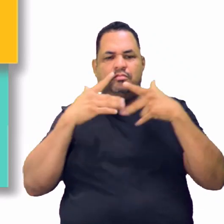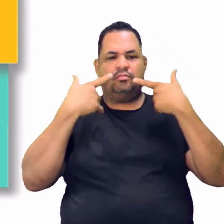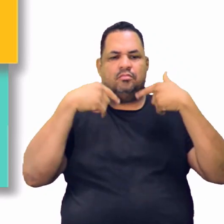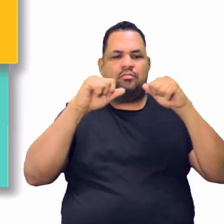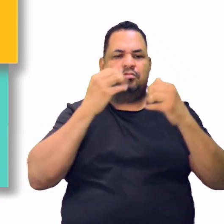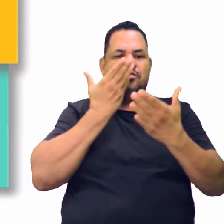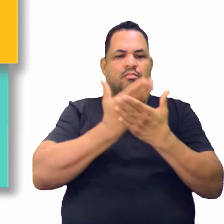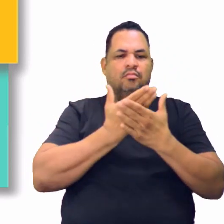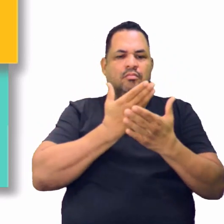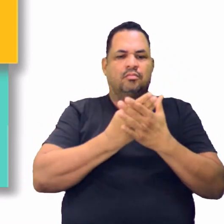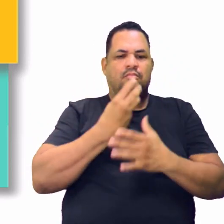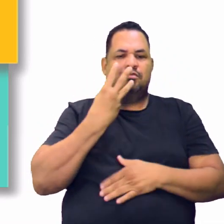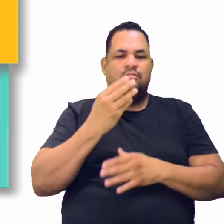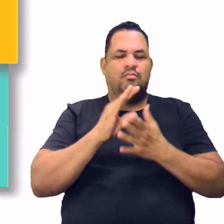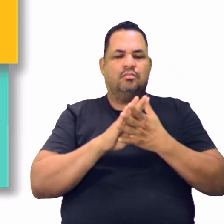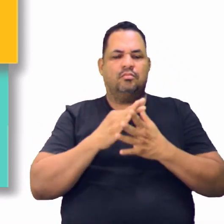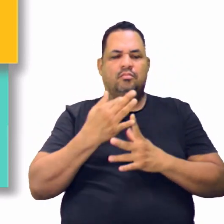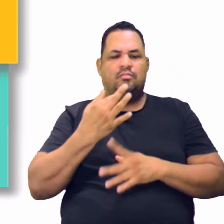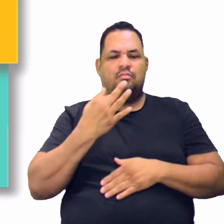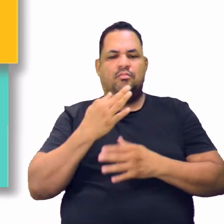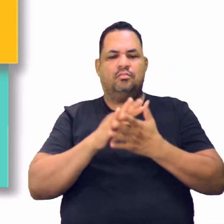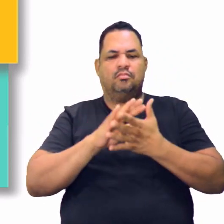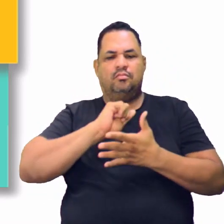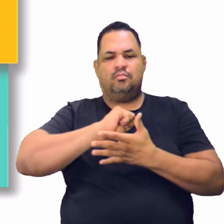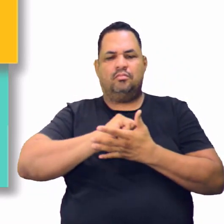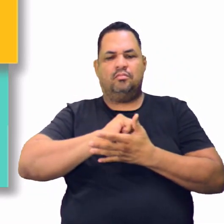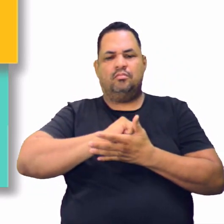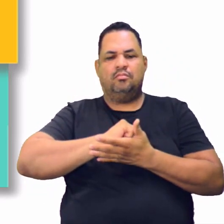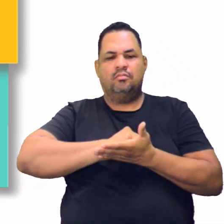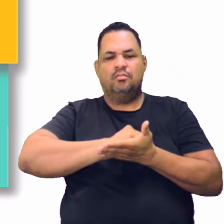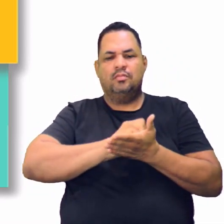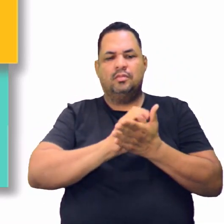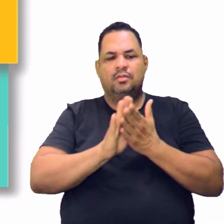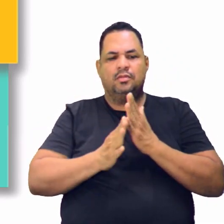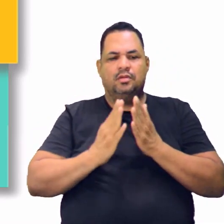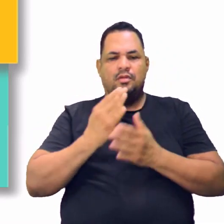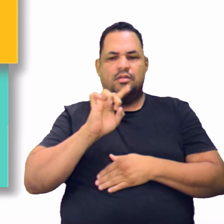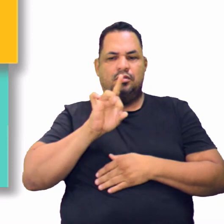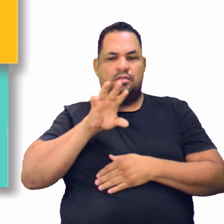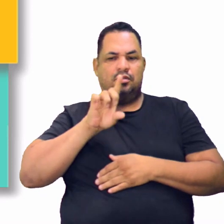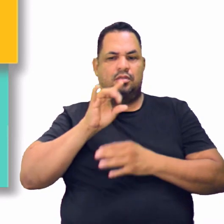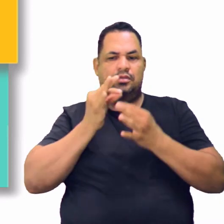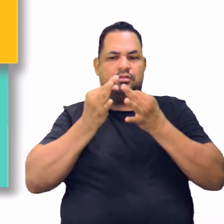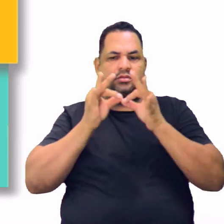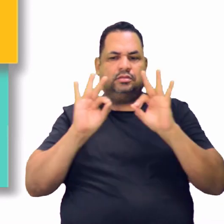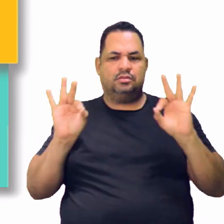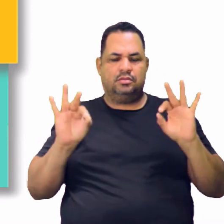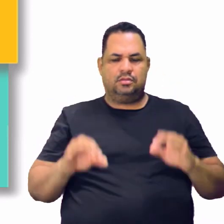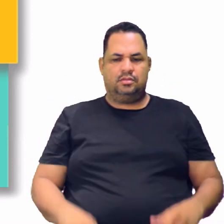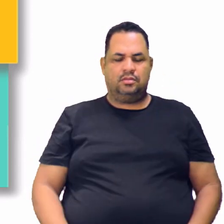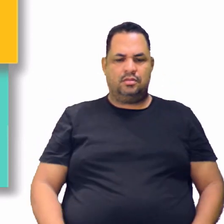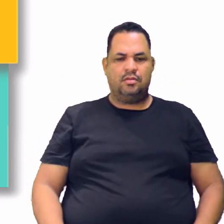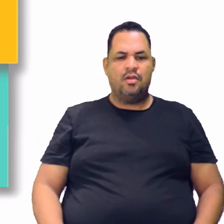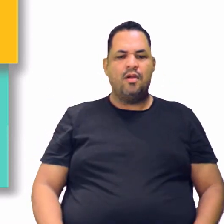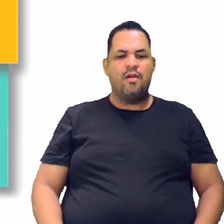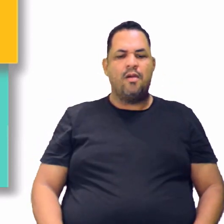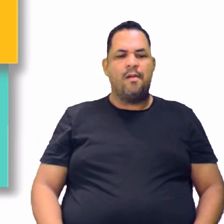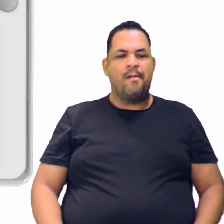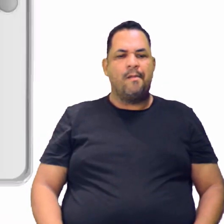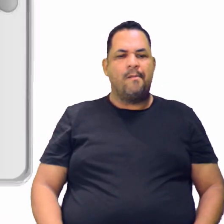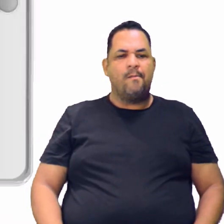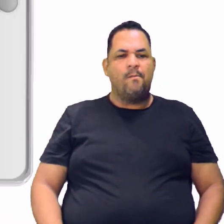da língua, 3, figuras de sintaxe. Belezinha? 5 conteúdos apenas para a nossa avaliação